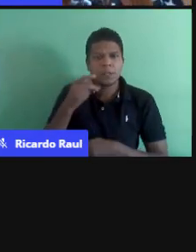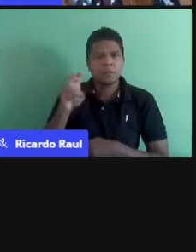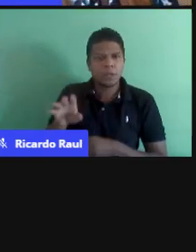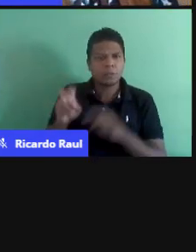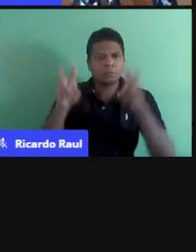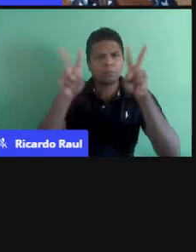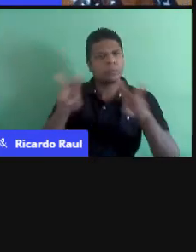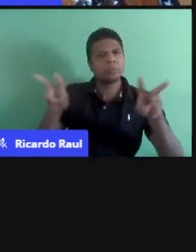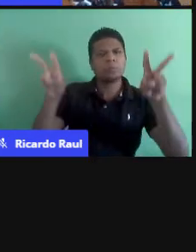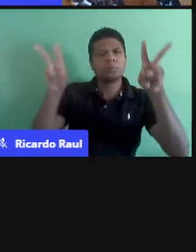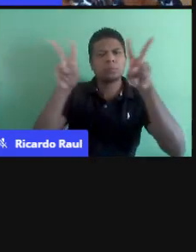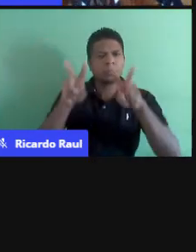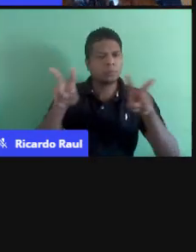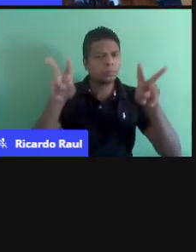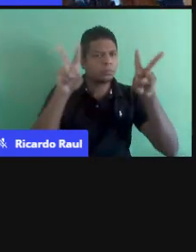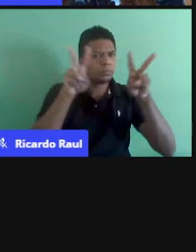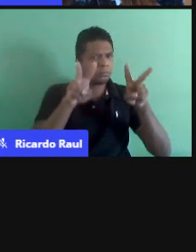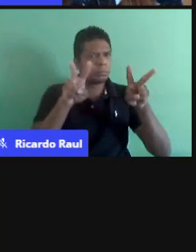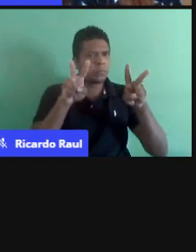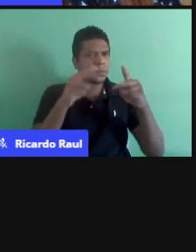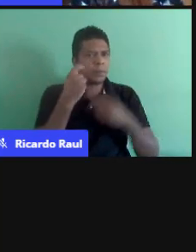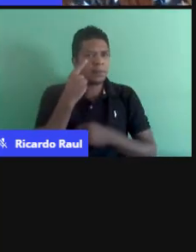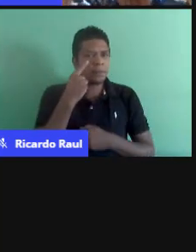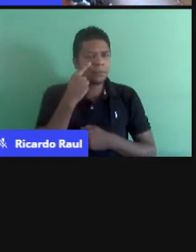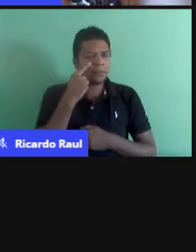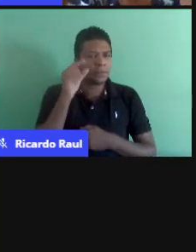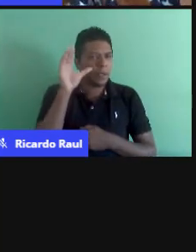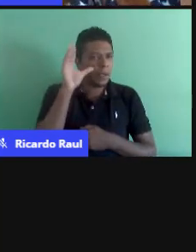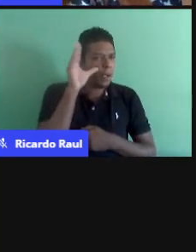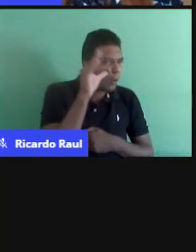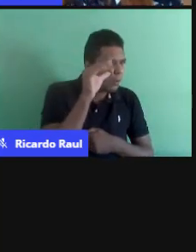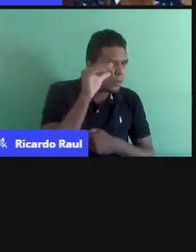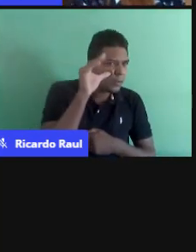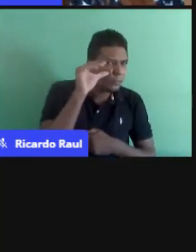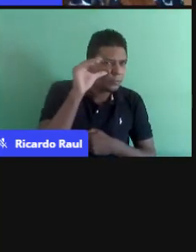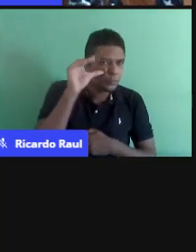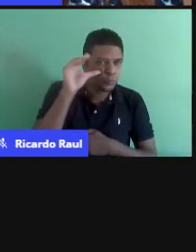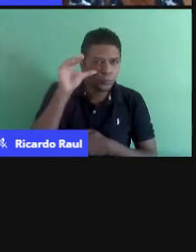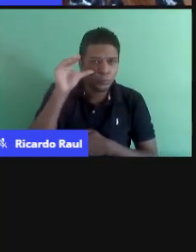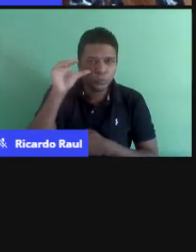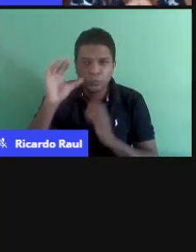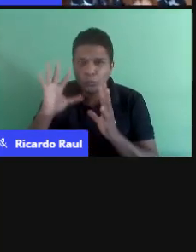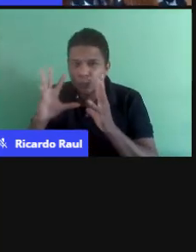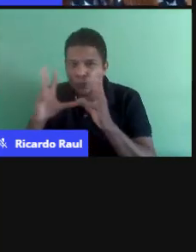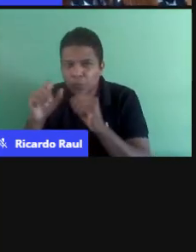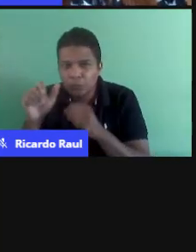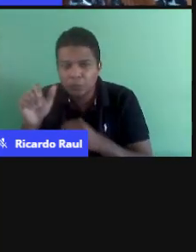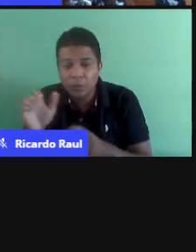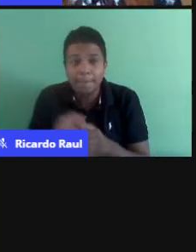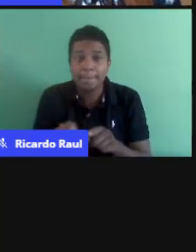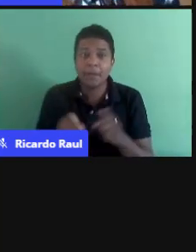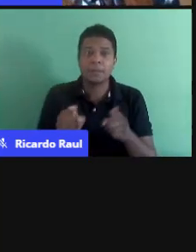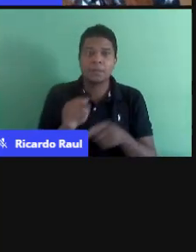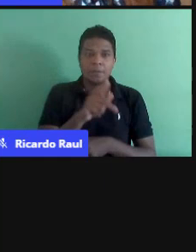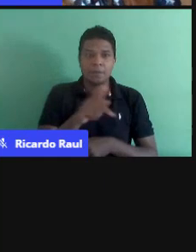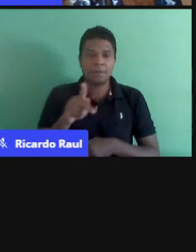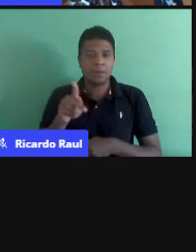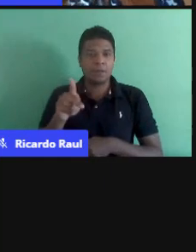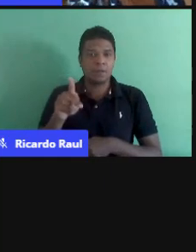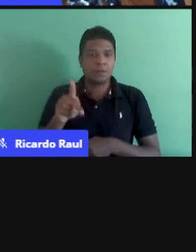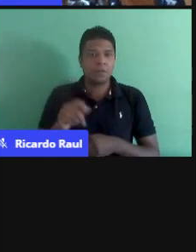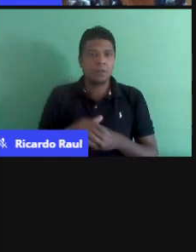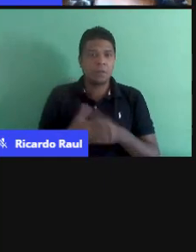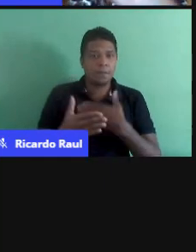porque a criança, ela é curiosa, né? Ela observa tudo. Mas o professor, o papel dele